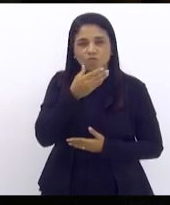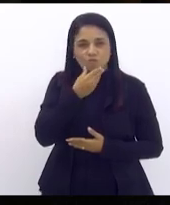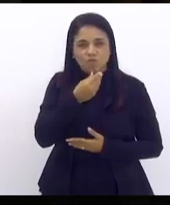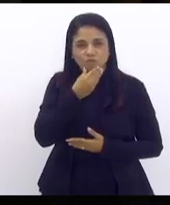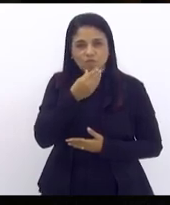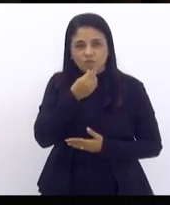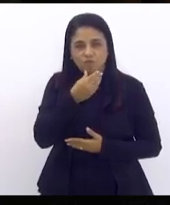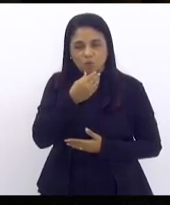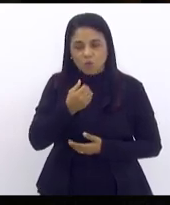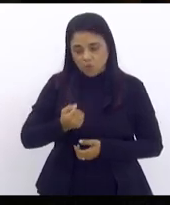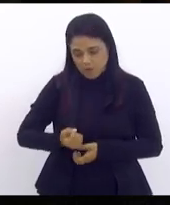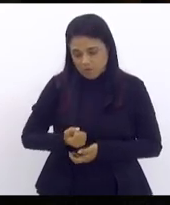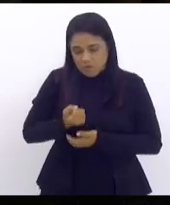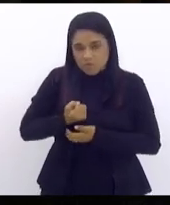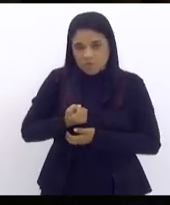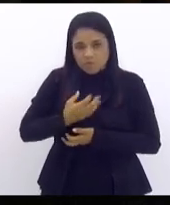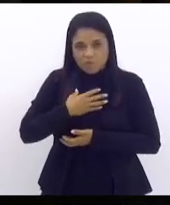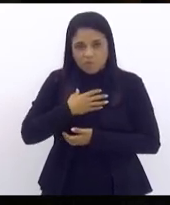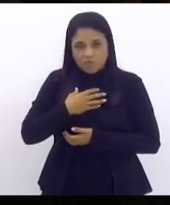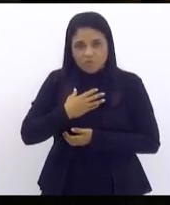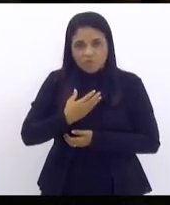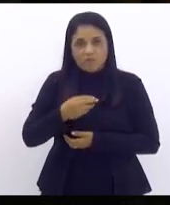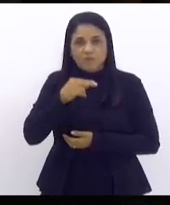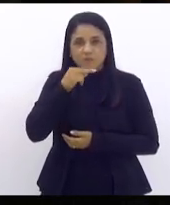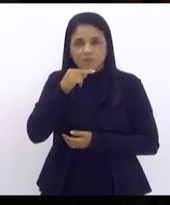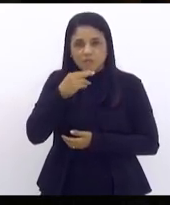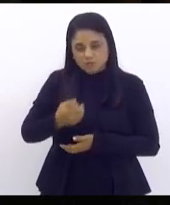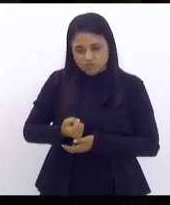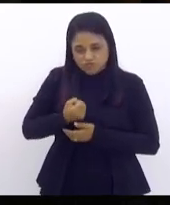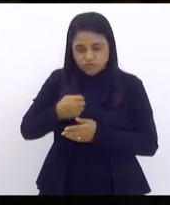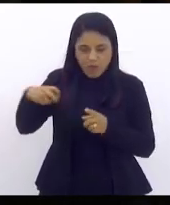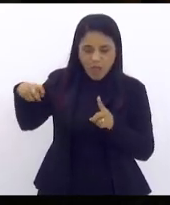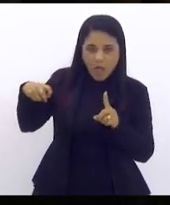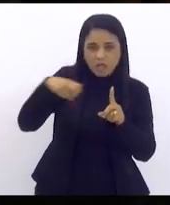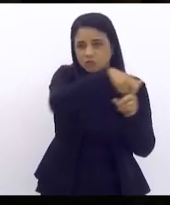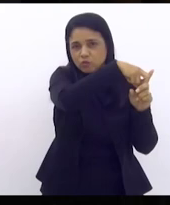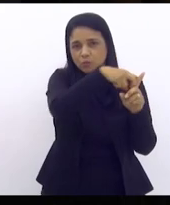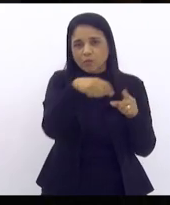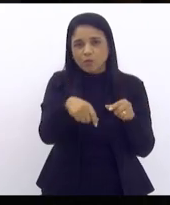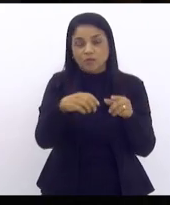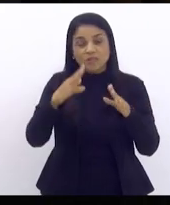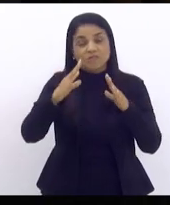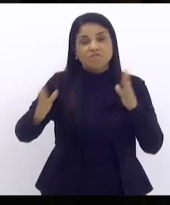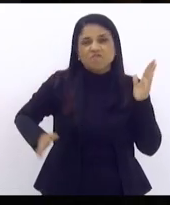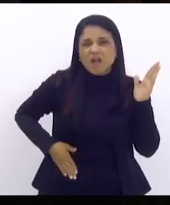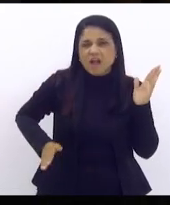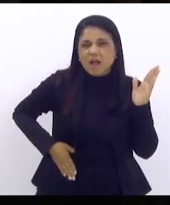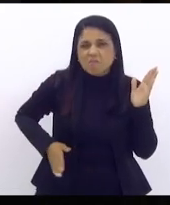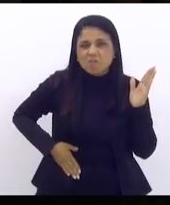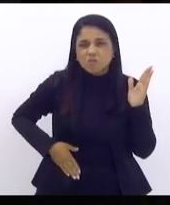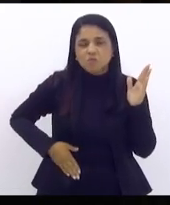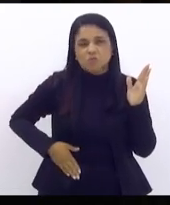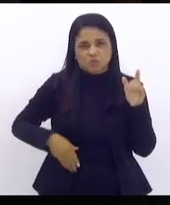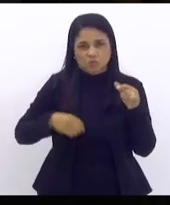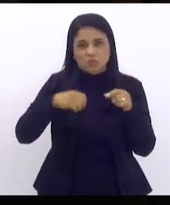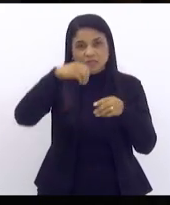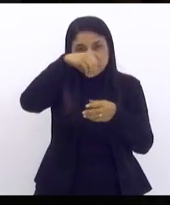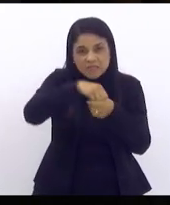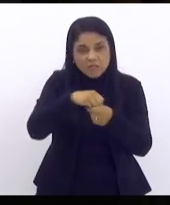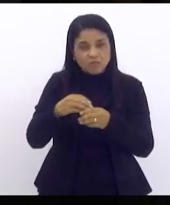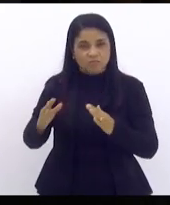foi atropelado por um ganso, um marginal, um vagabundo, dentro dessa favela que Vossa Excelência se diz